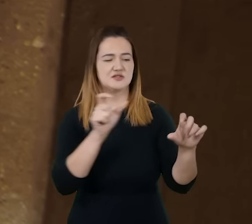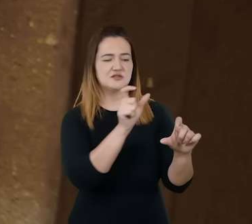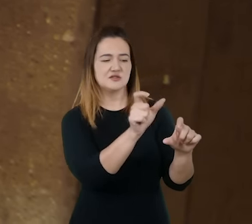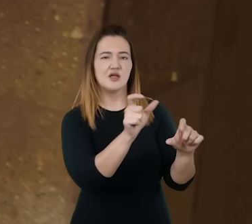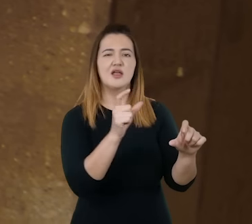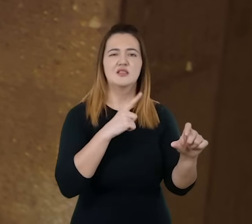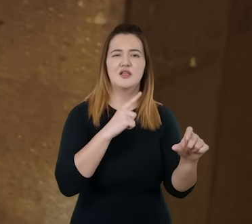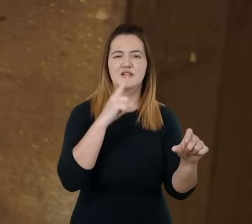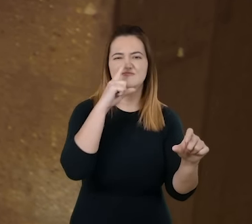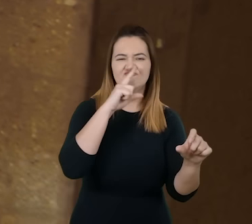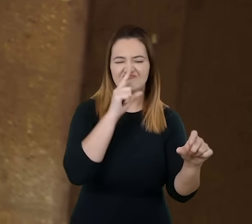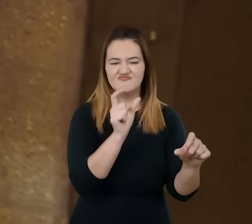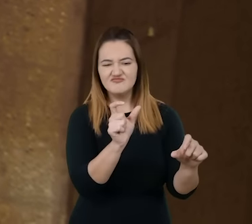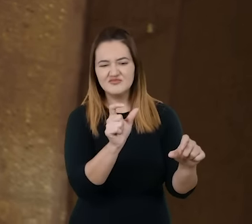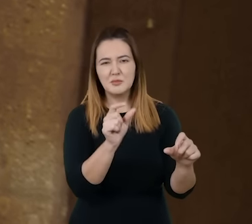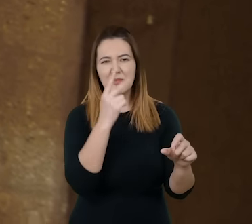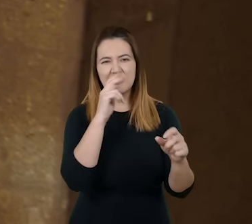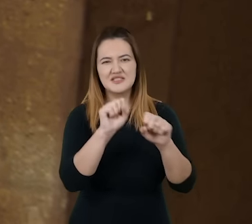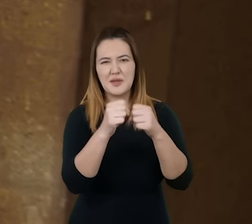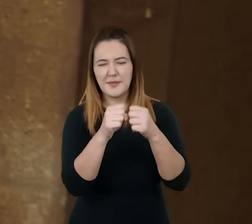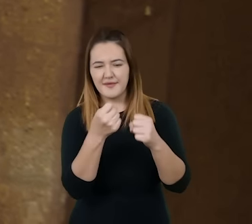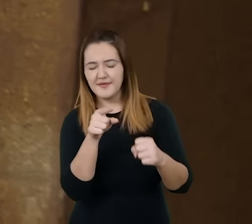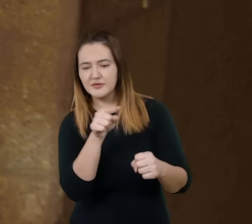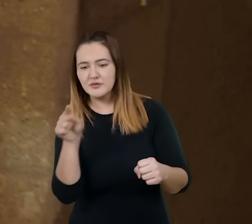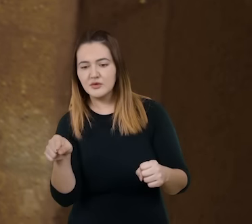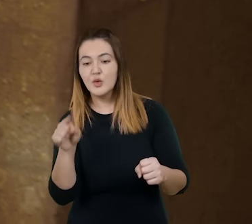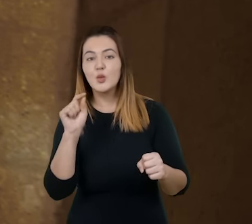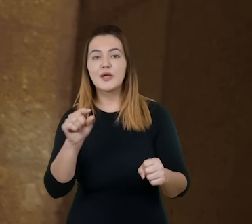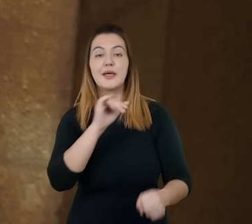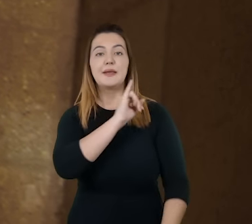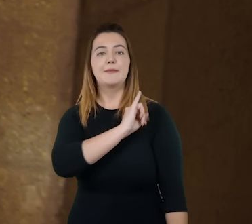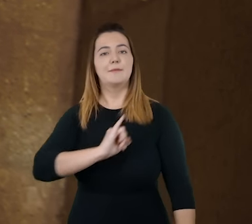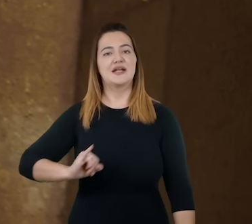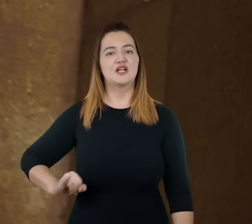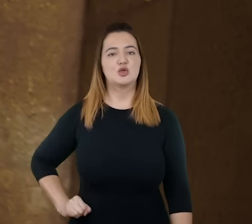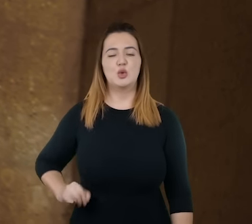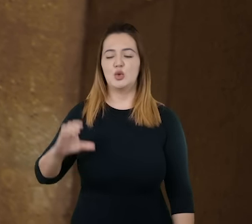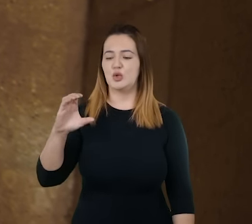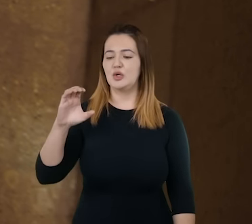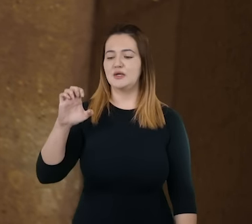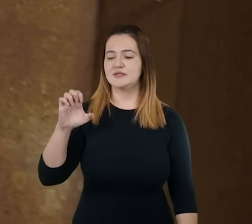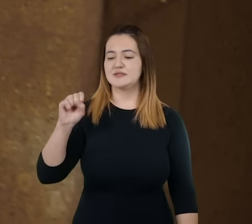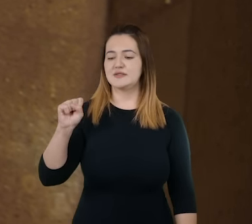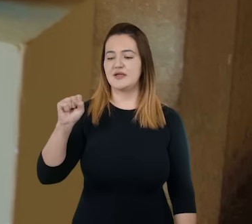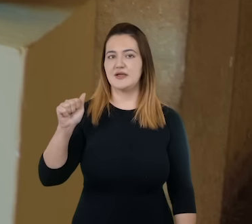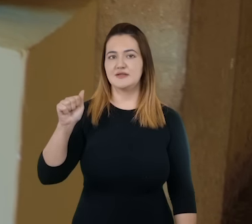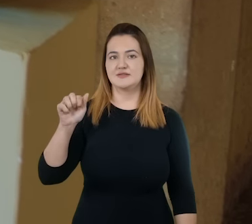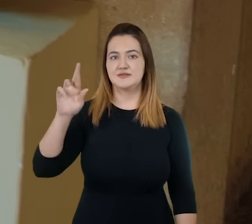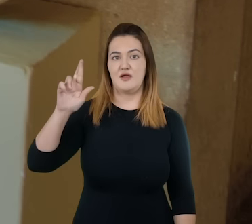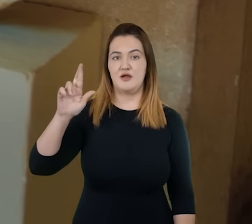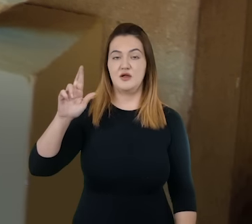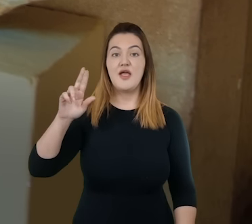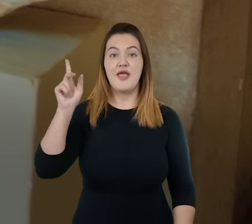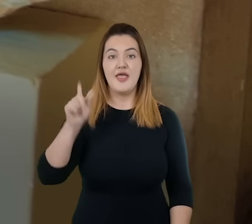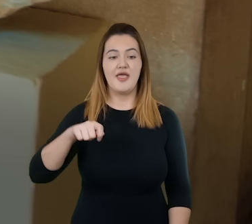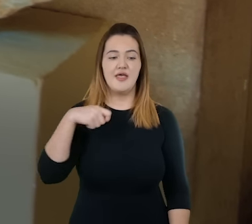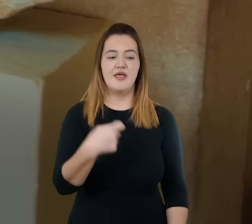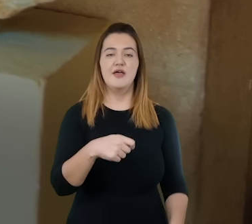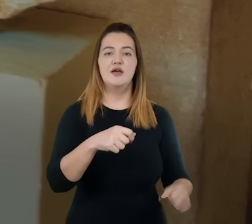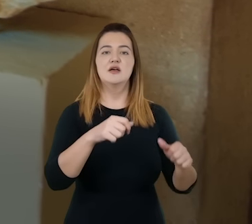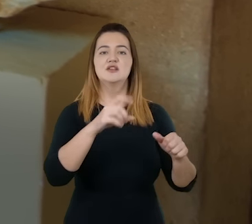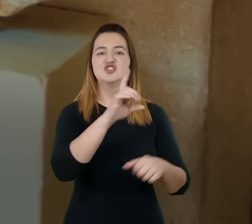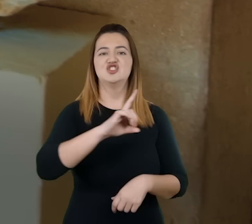outra palavra, César, ou seja, o imperador César divino, divinizado. É lógico que, diferente da